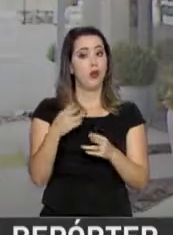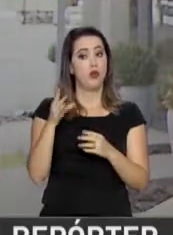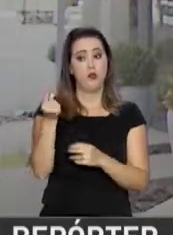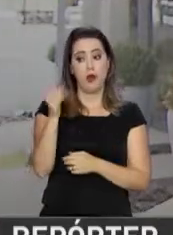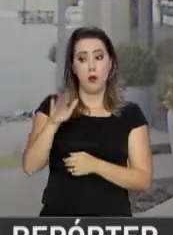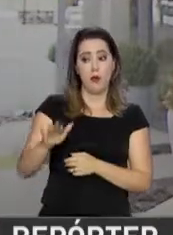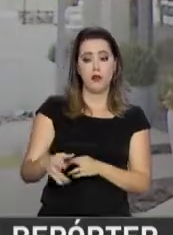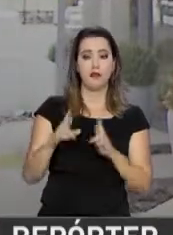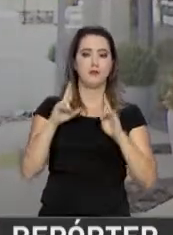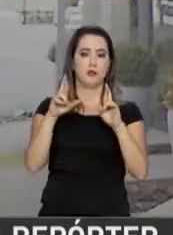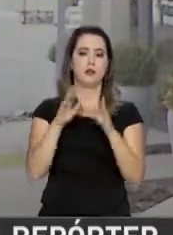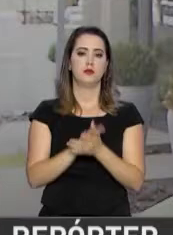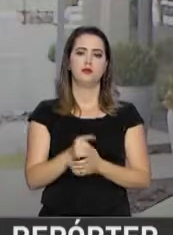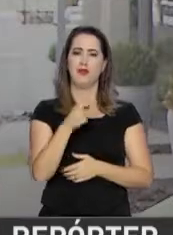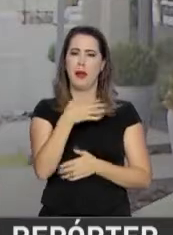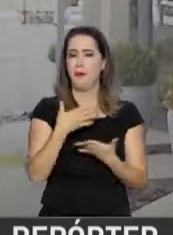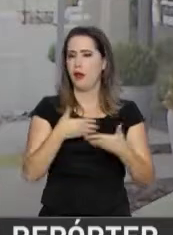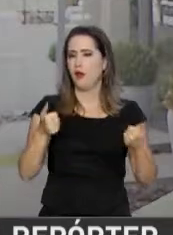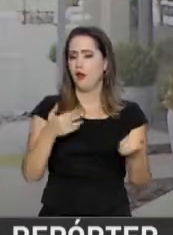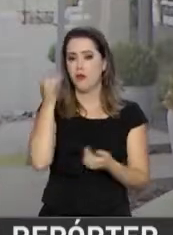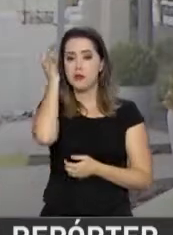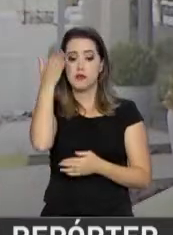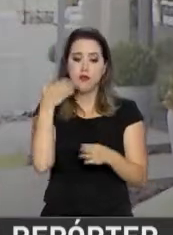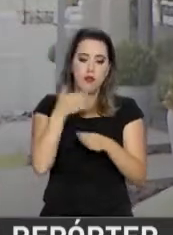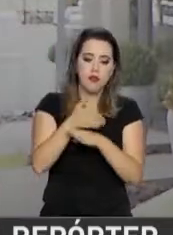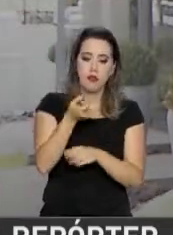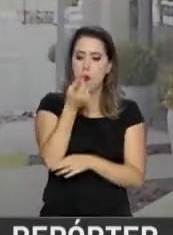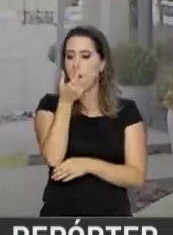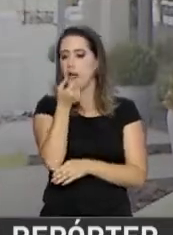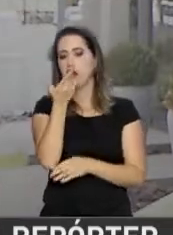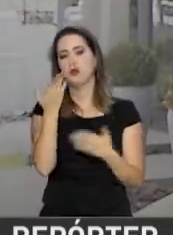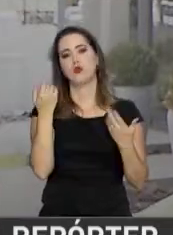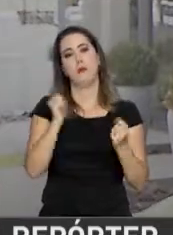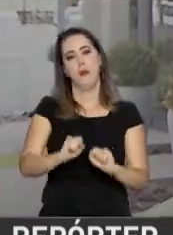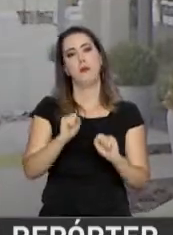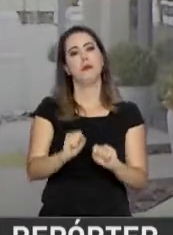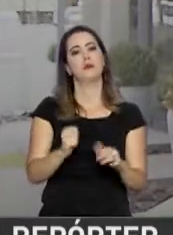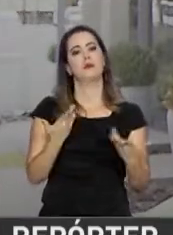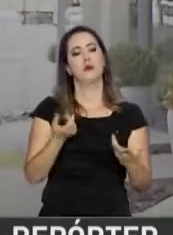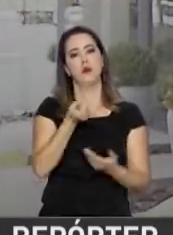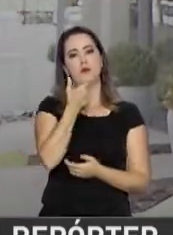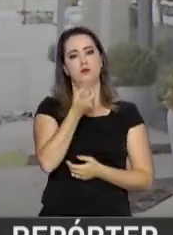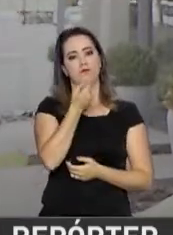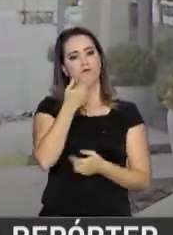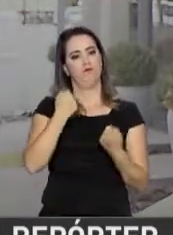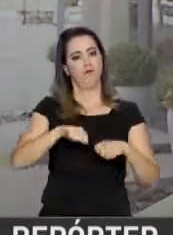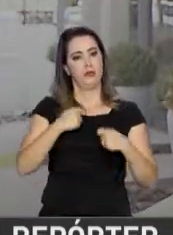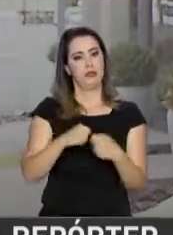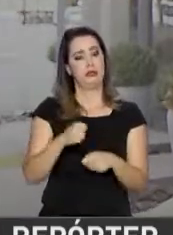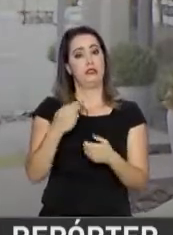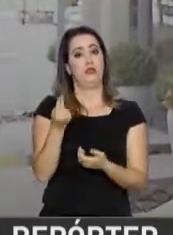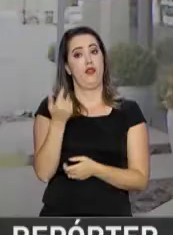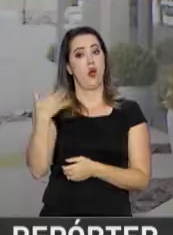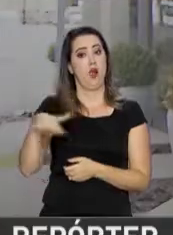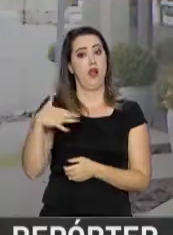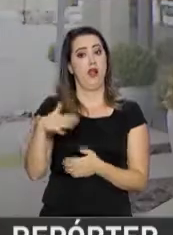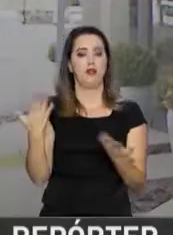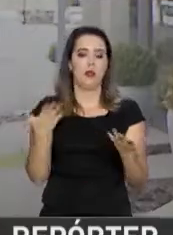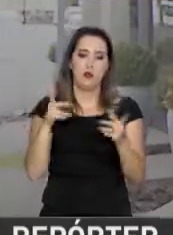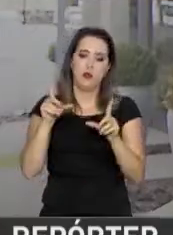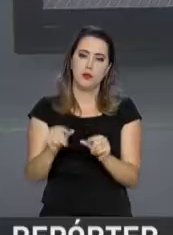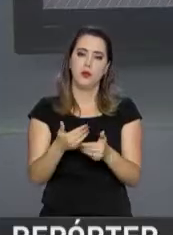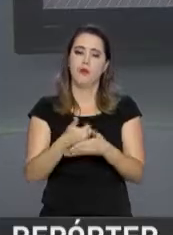aquilo que sirva para facilitar o acesso do paciente a esse medicamento é de alto custo para uma doença rara é muito bom e é